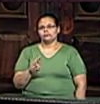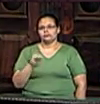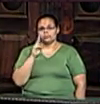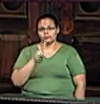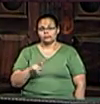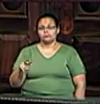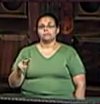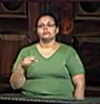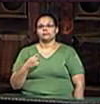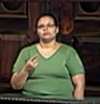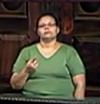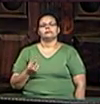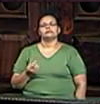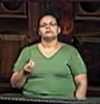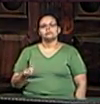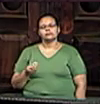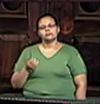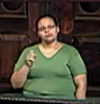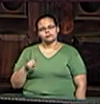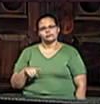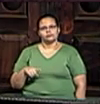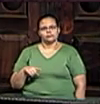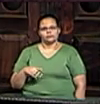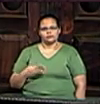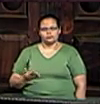Vejo dessa maneira.